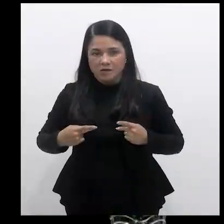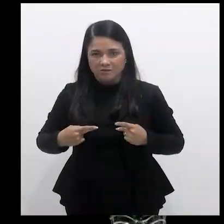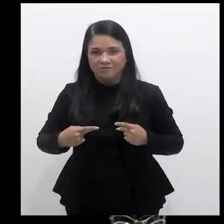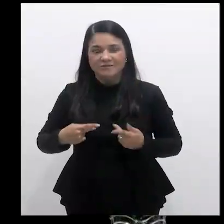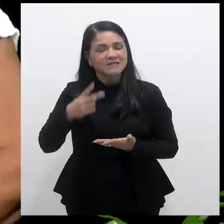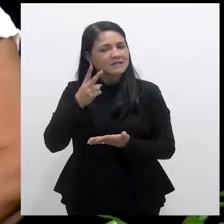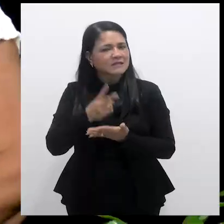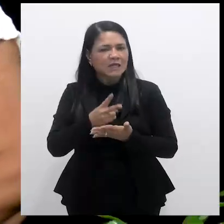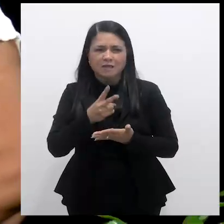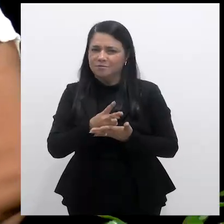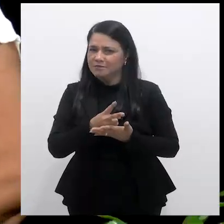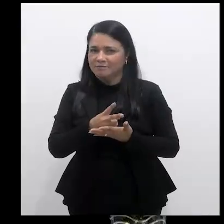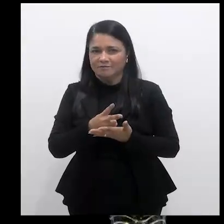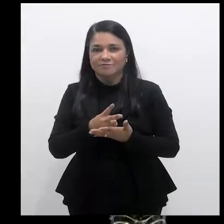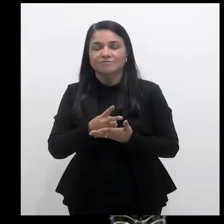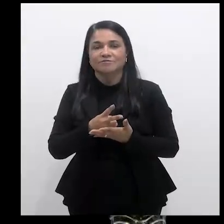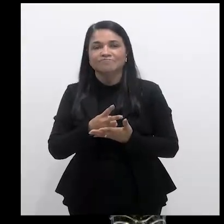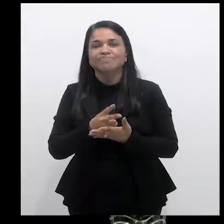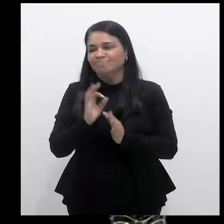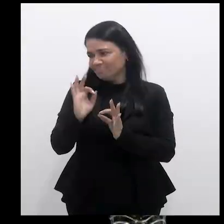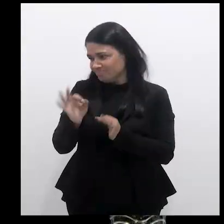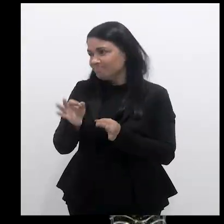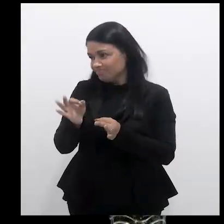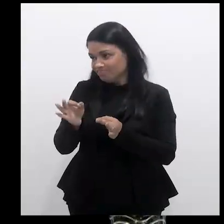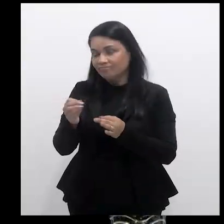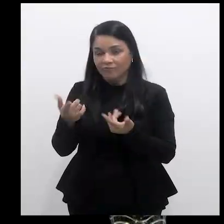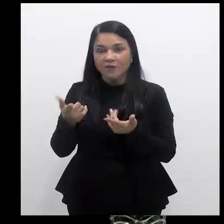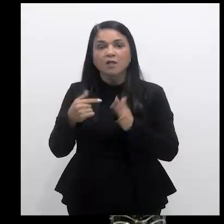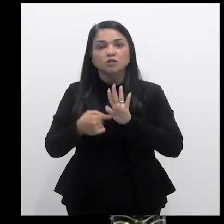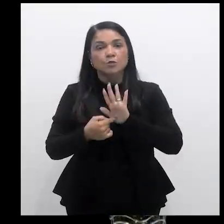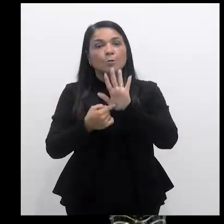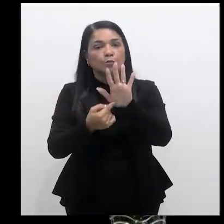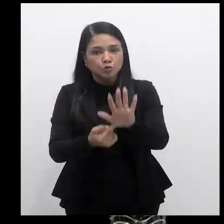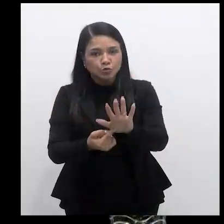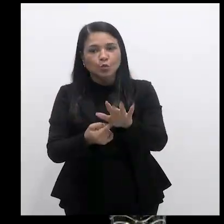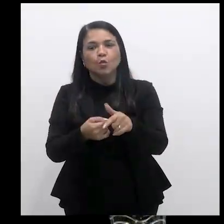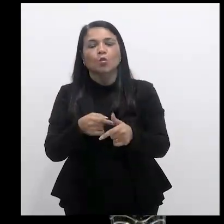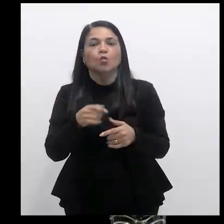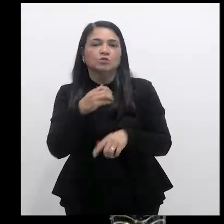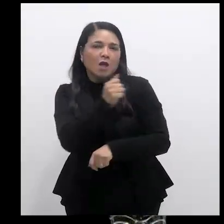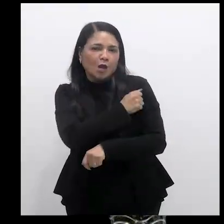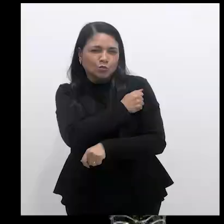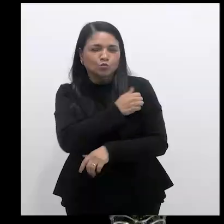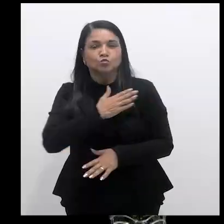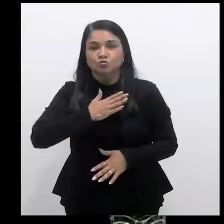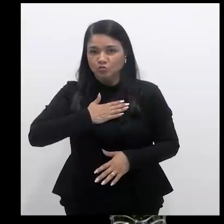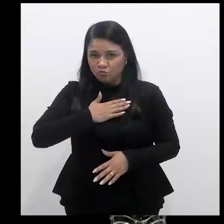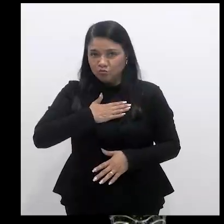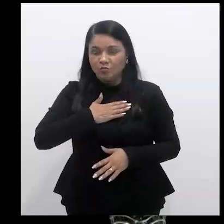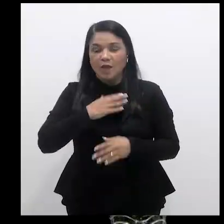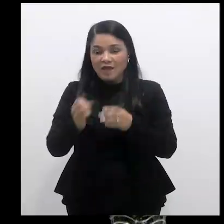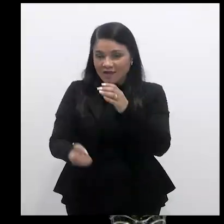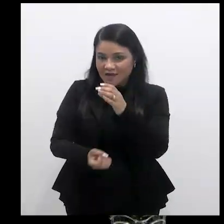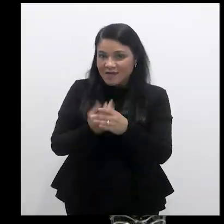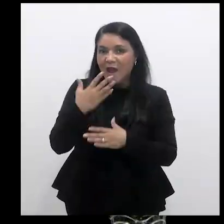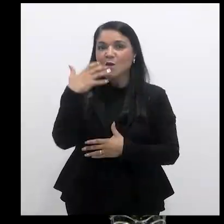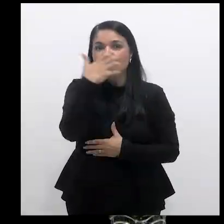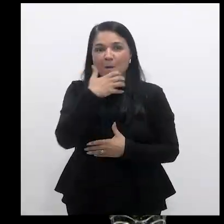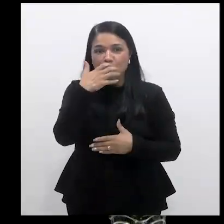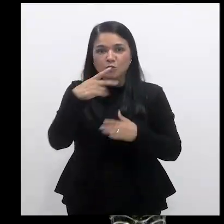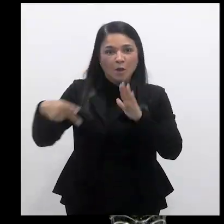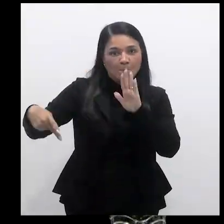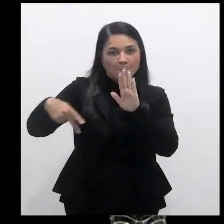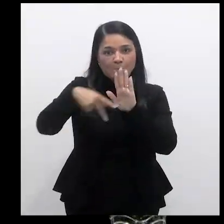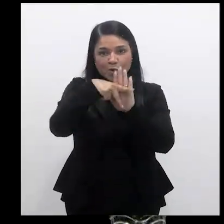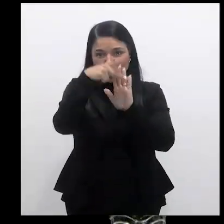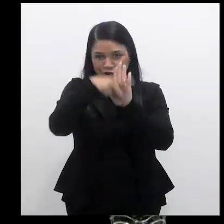ser humano. Sempre terá um né? humano, Então, né? Exatamente. Então, a gente mostrou isso, eles gostaram muito, e ali criaram uma